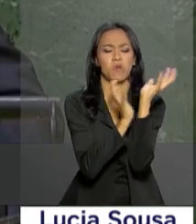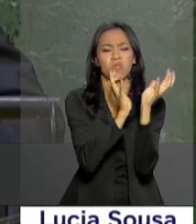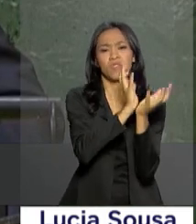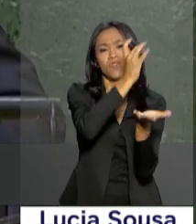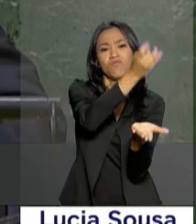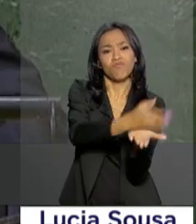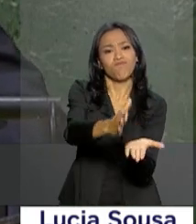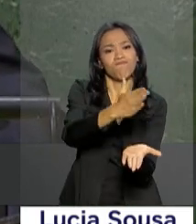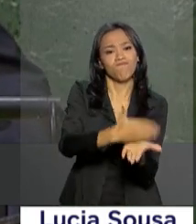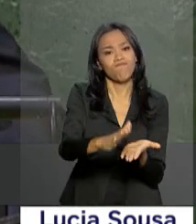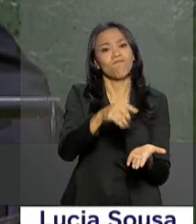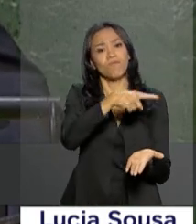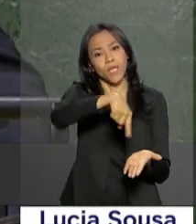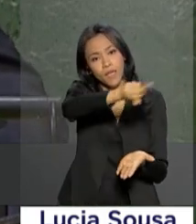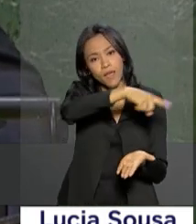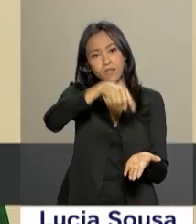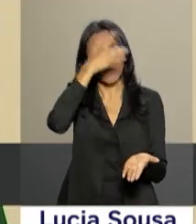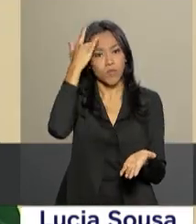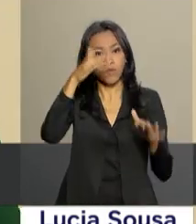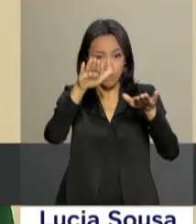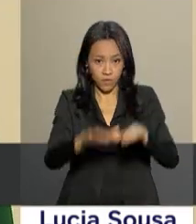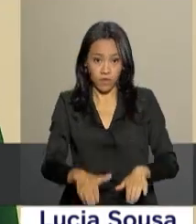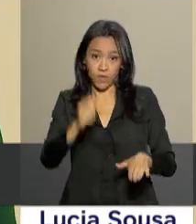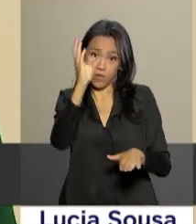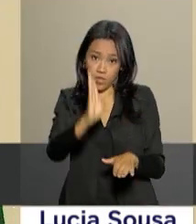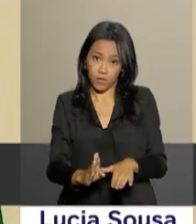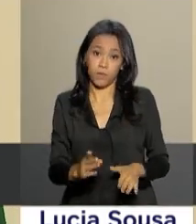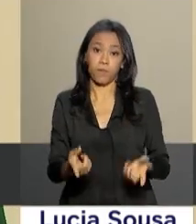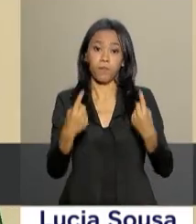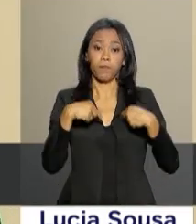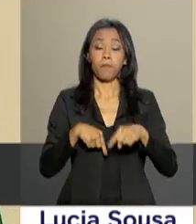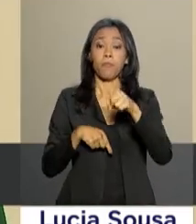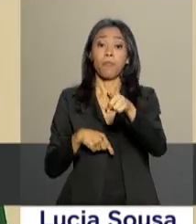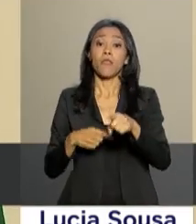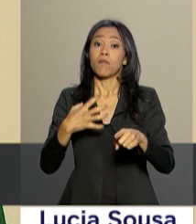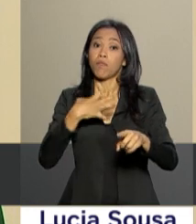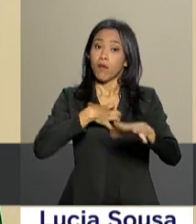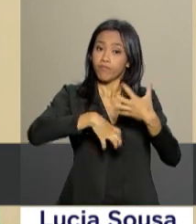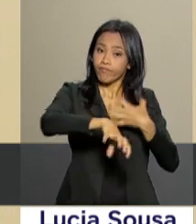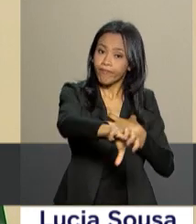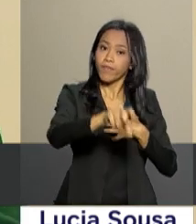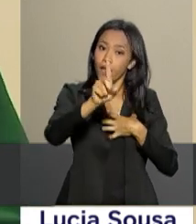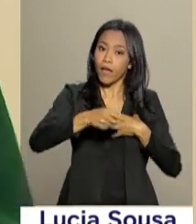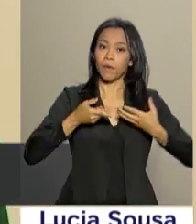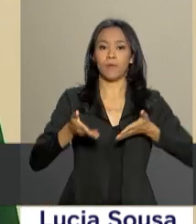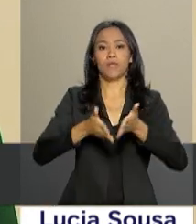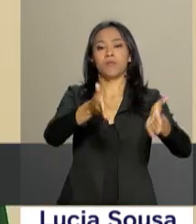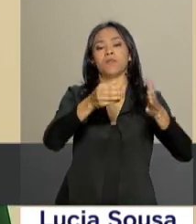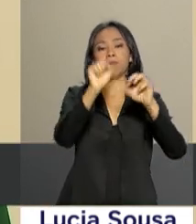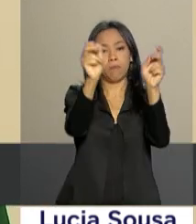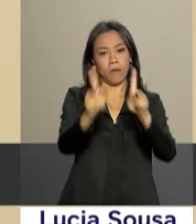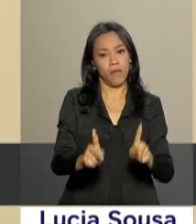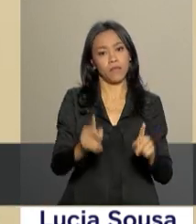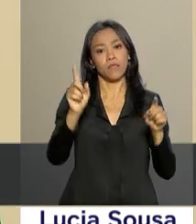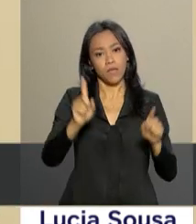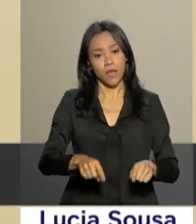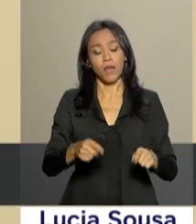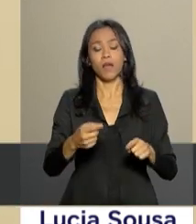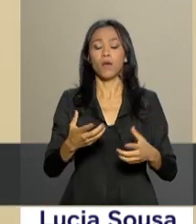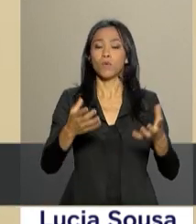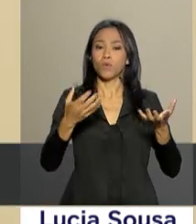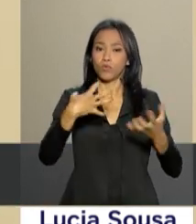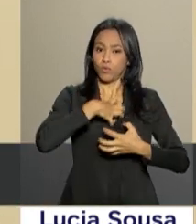ingresso e permanência no brasil para temer a solidariedade é o caminho para a base é essa tem sido a posição brasileira